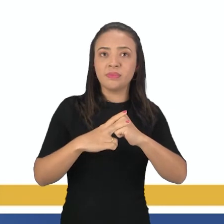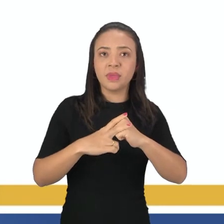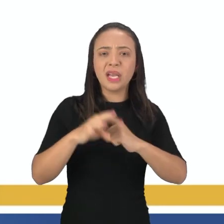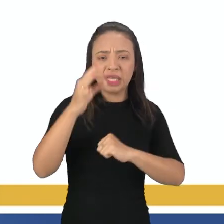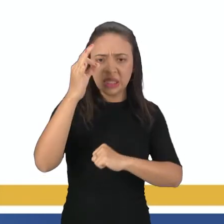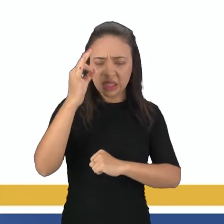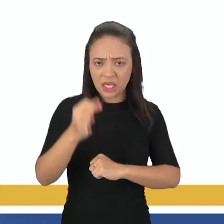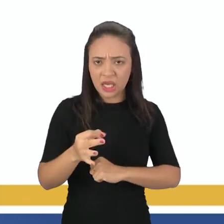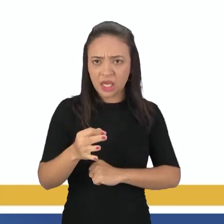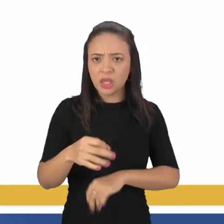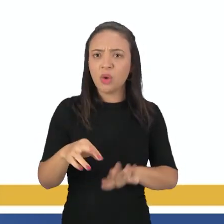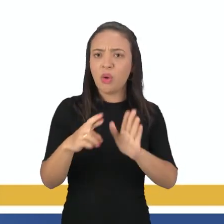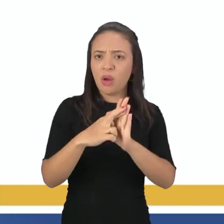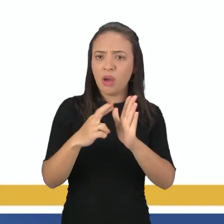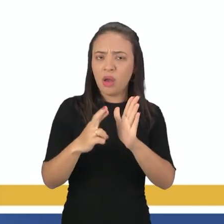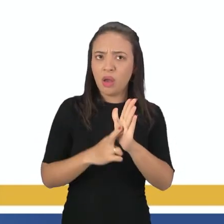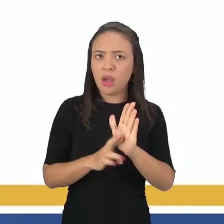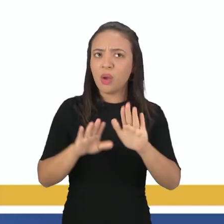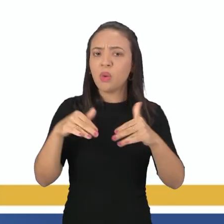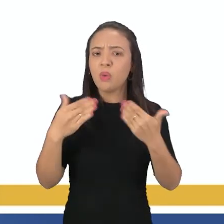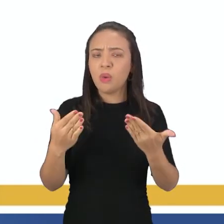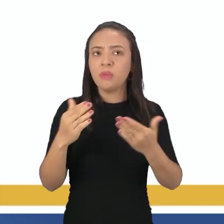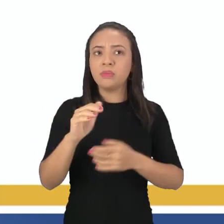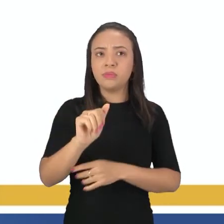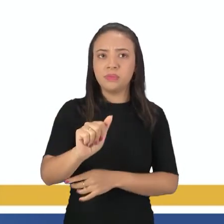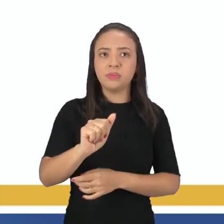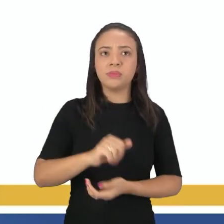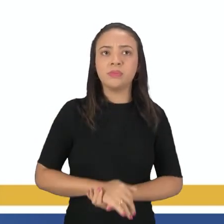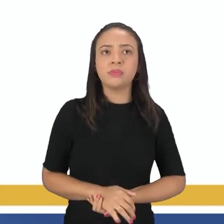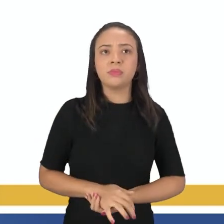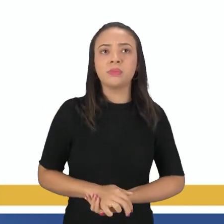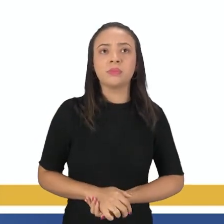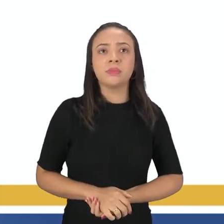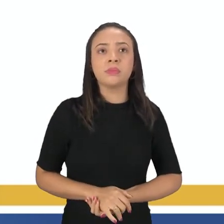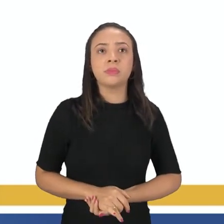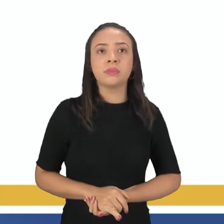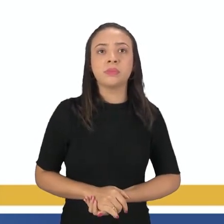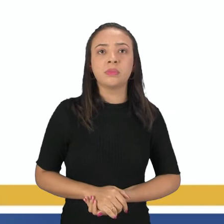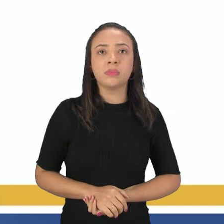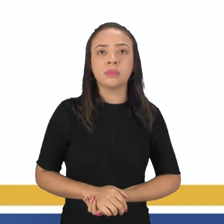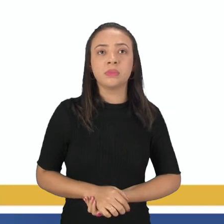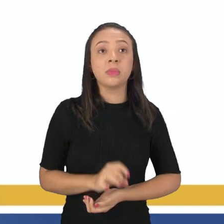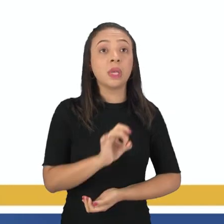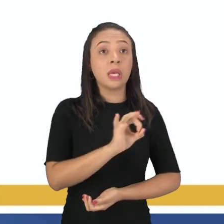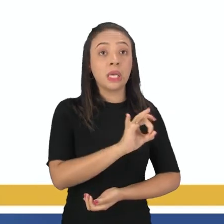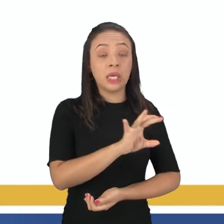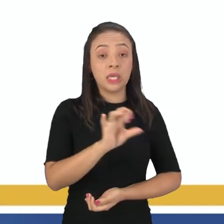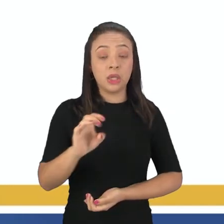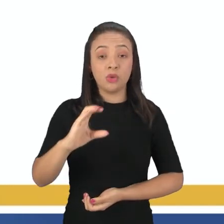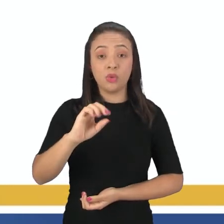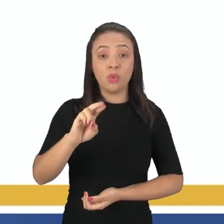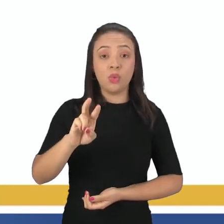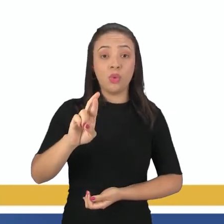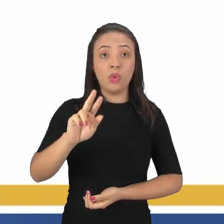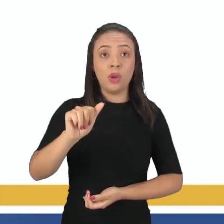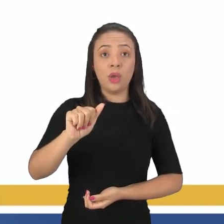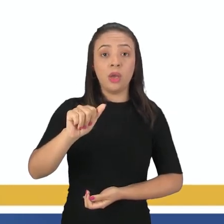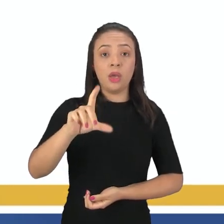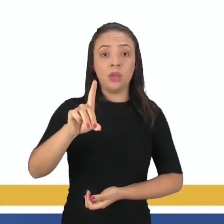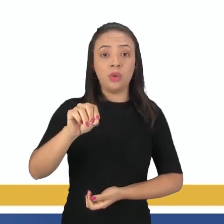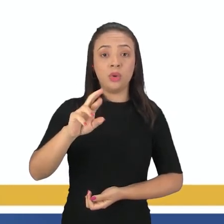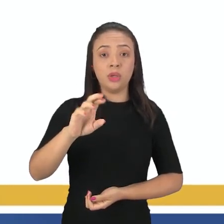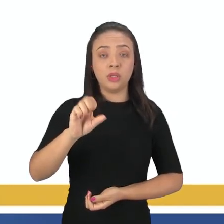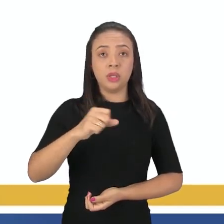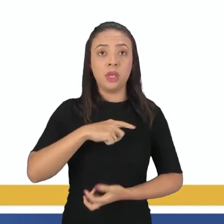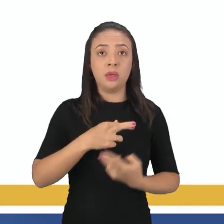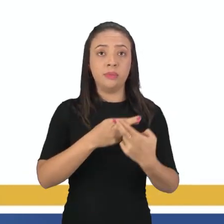está de acordo com a norma padrão em A. Cada um dos curadores foram responsáveis por um tema.